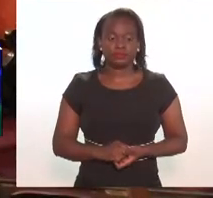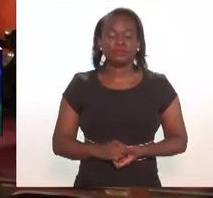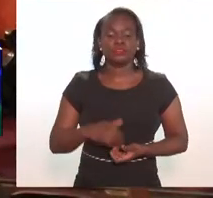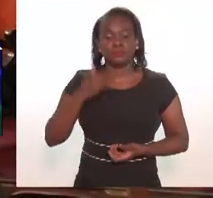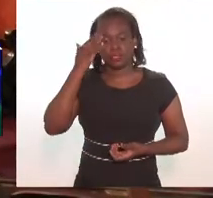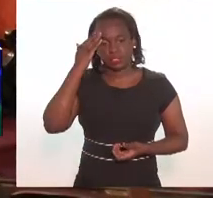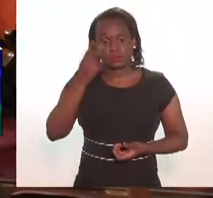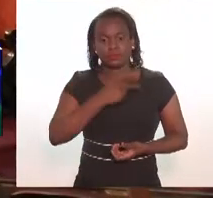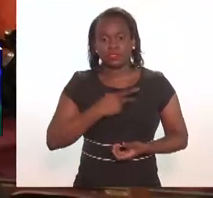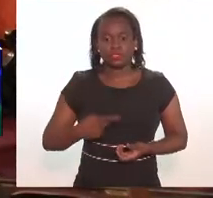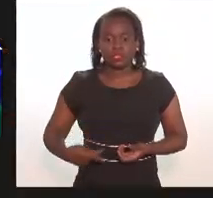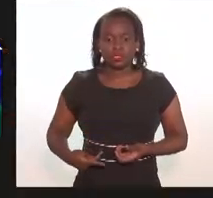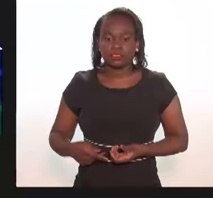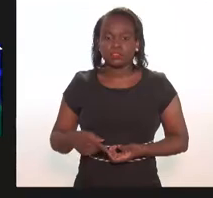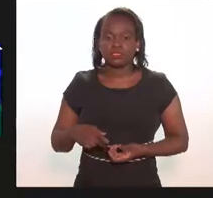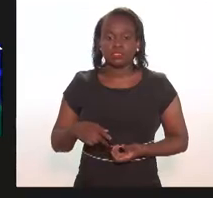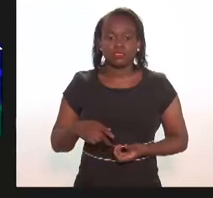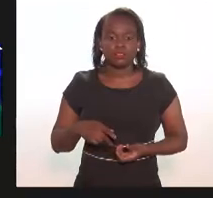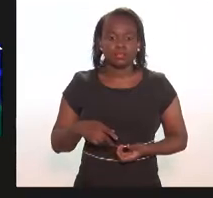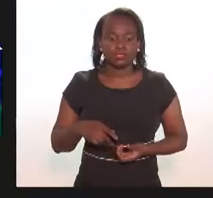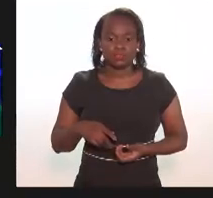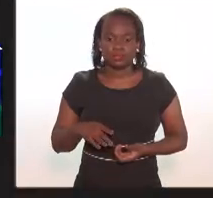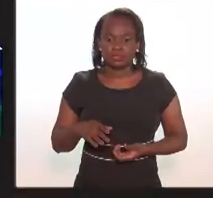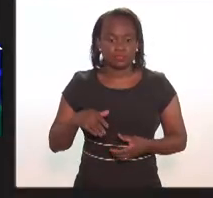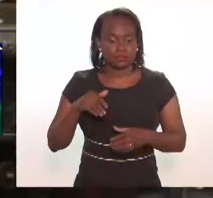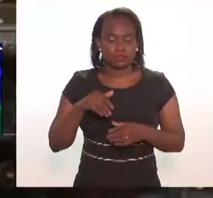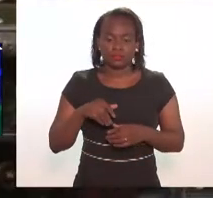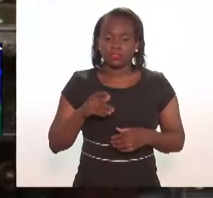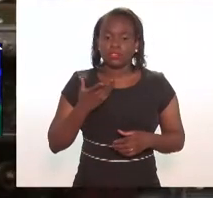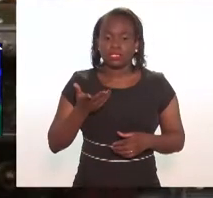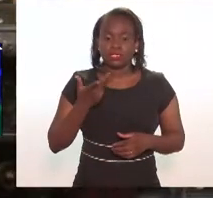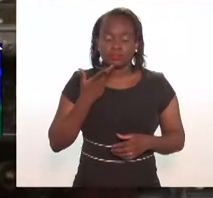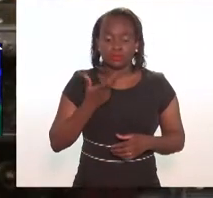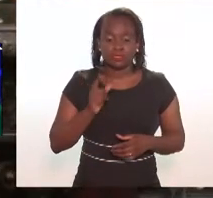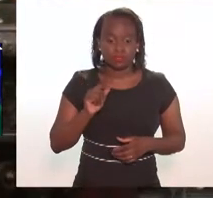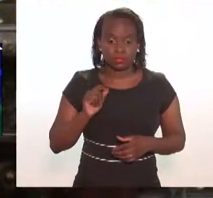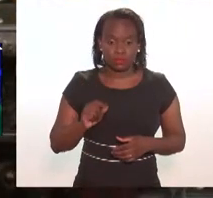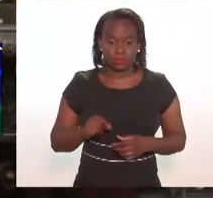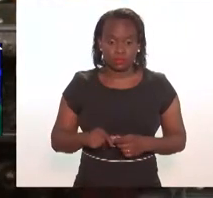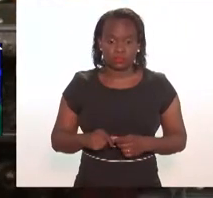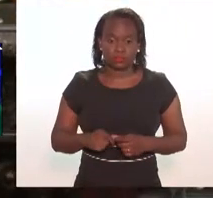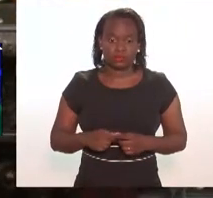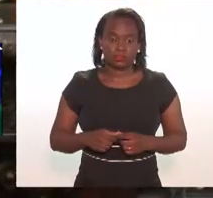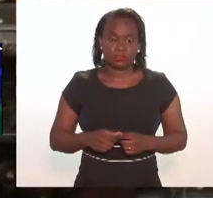Obrigado, presidente. Não vou abusar, menos não, de um não. minuto. Eu quero.